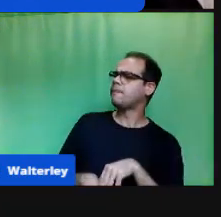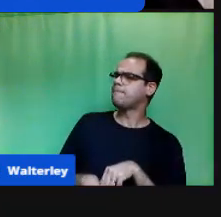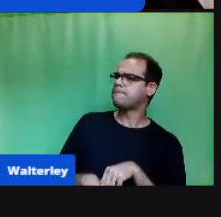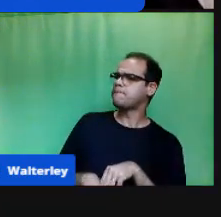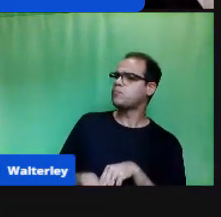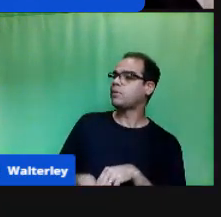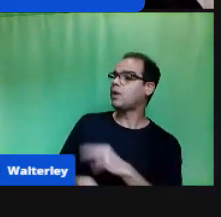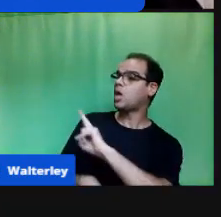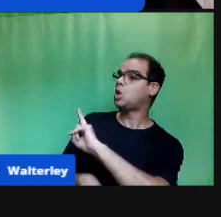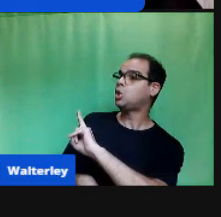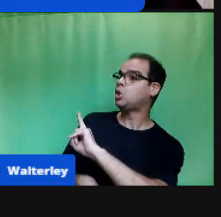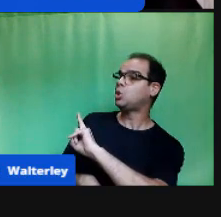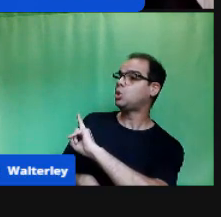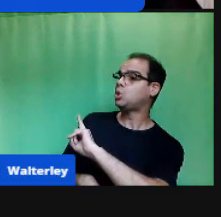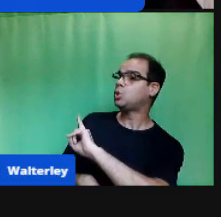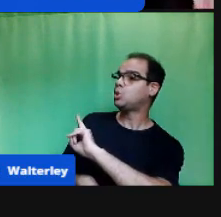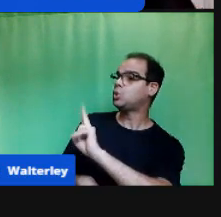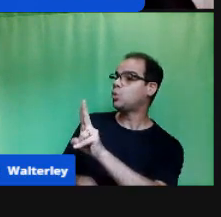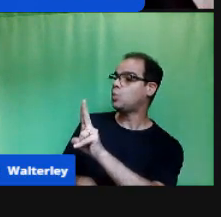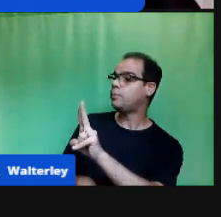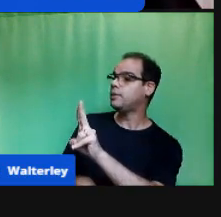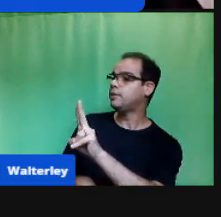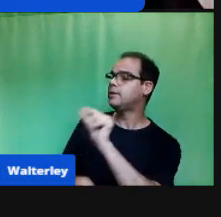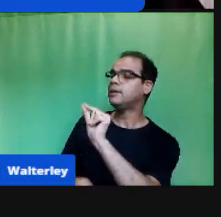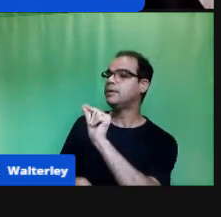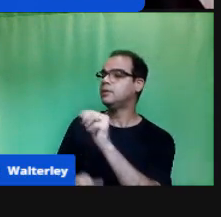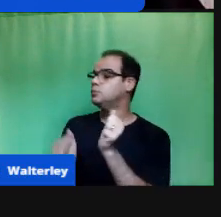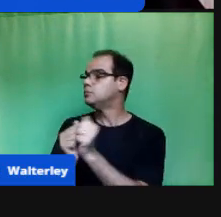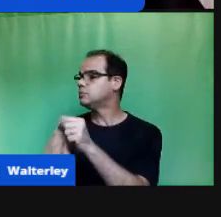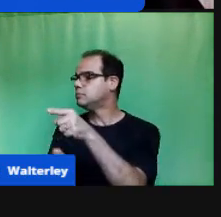tal tarefa, o nome da criança.